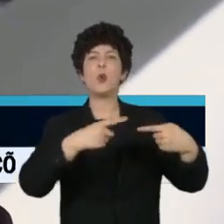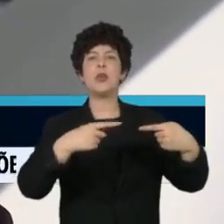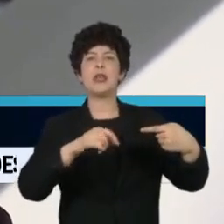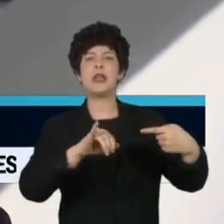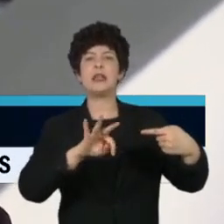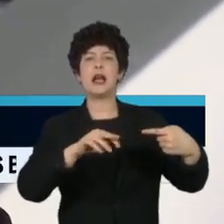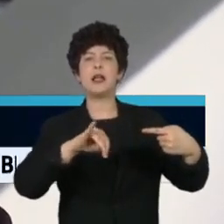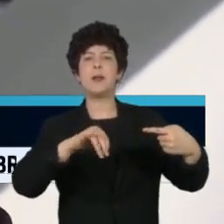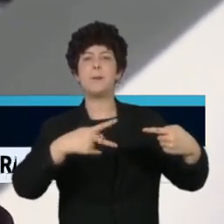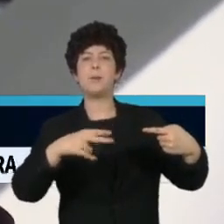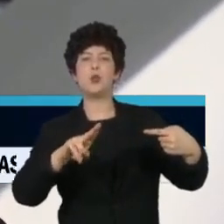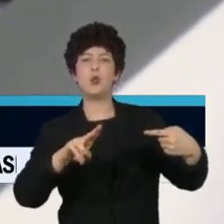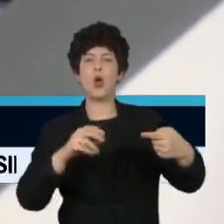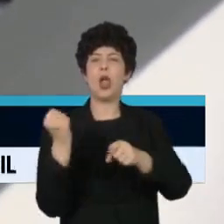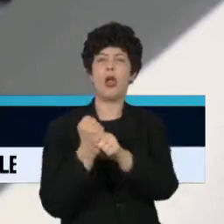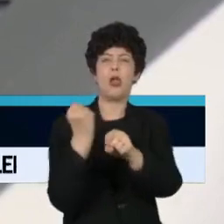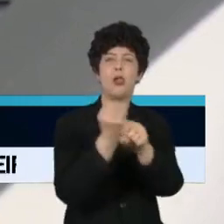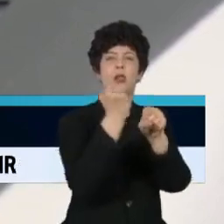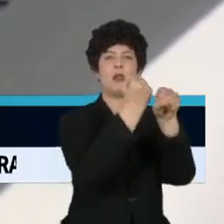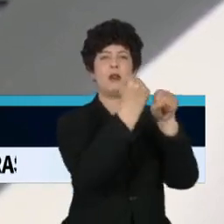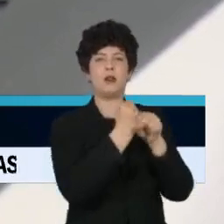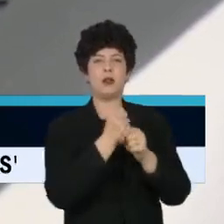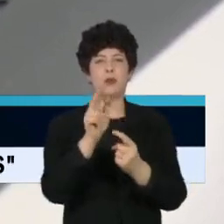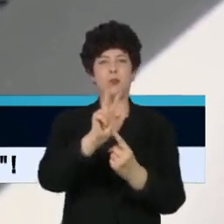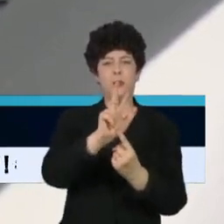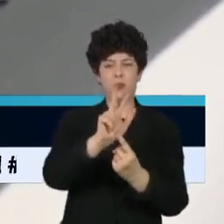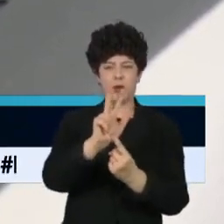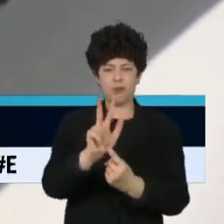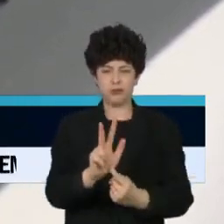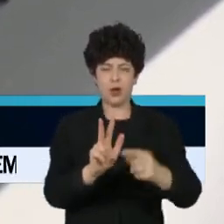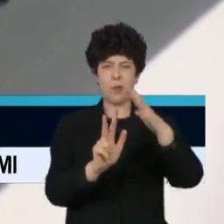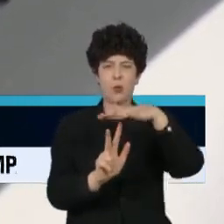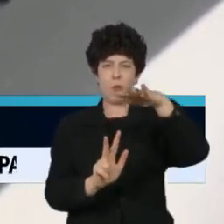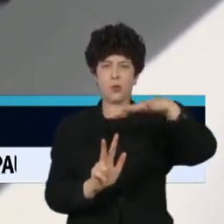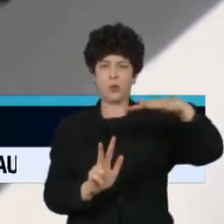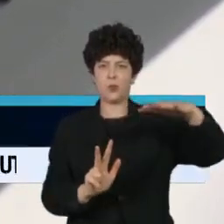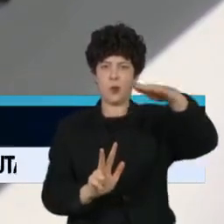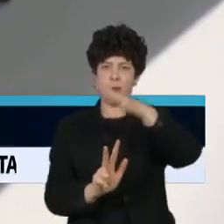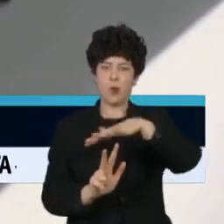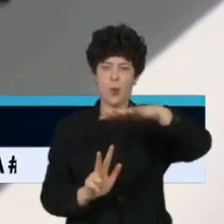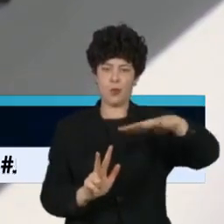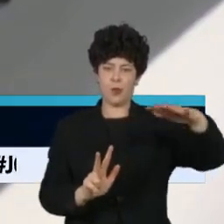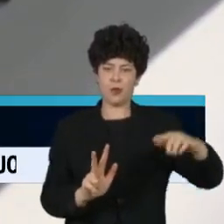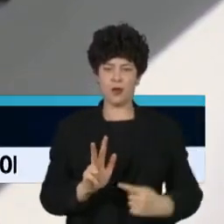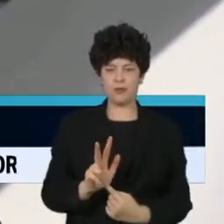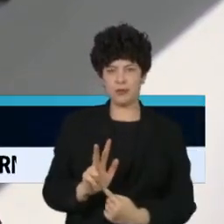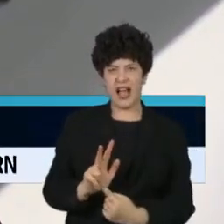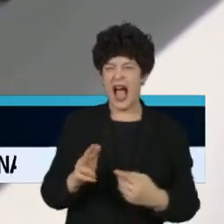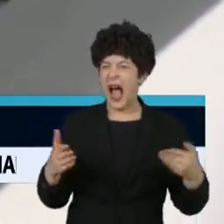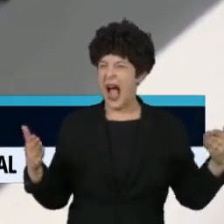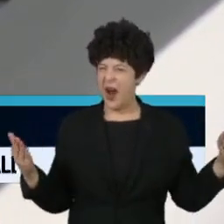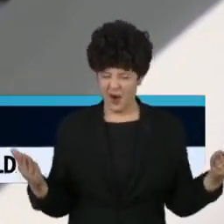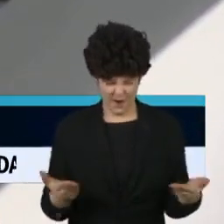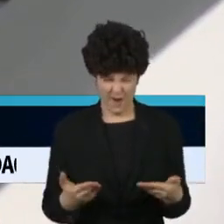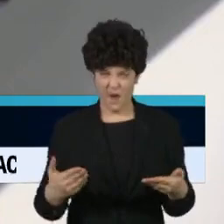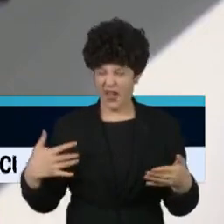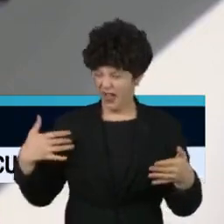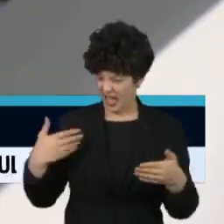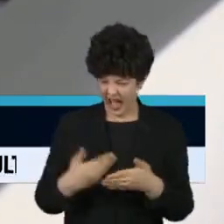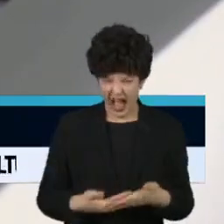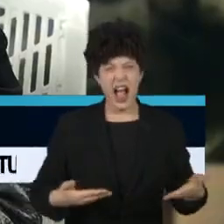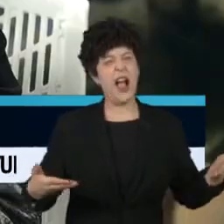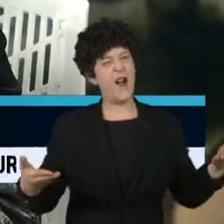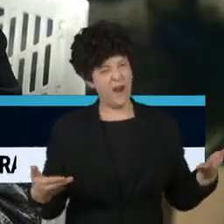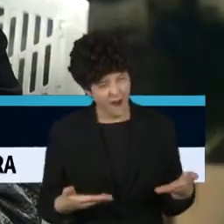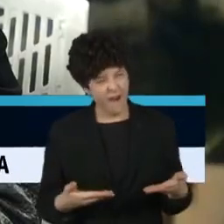que eles vão construir eólicas dentro do mar cara agora vezes não vem